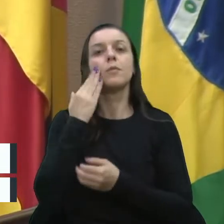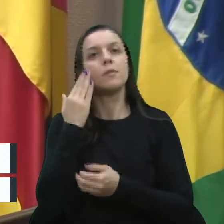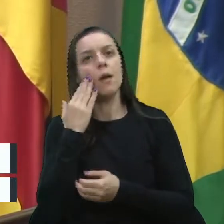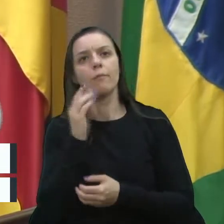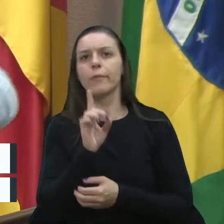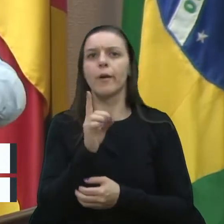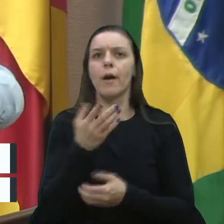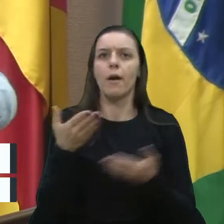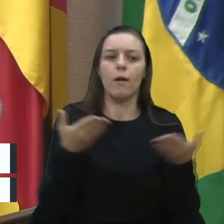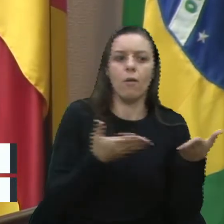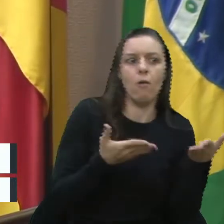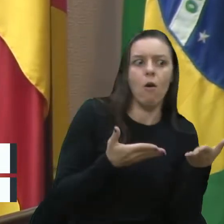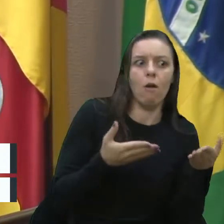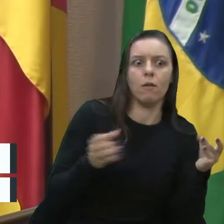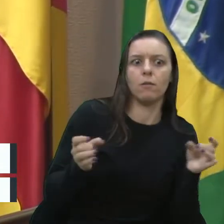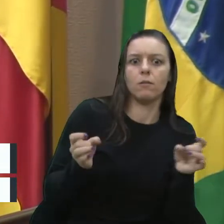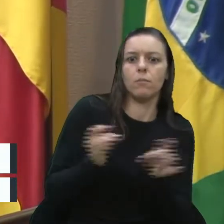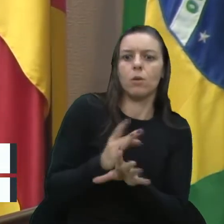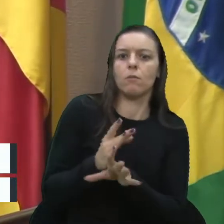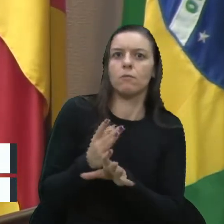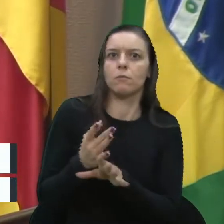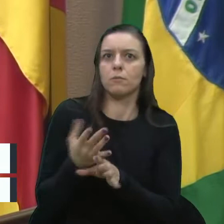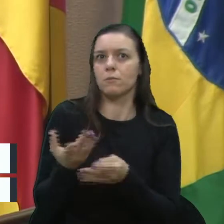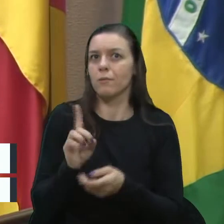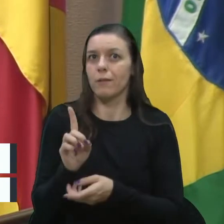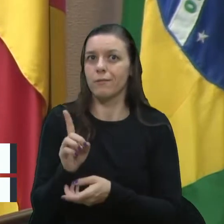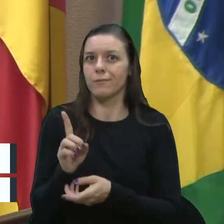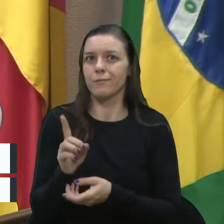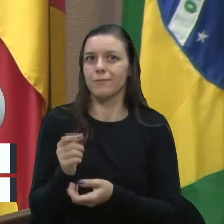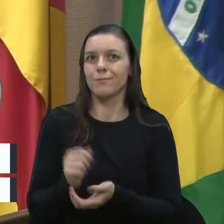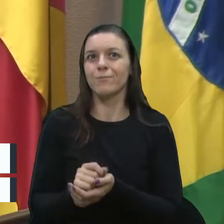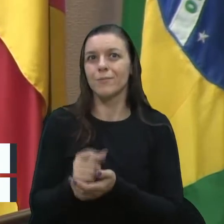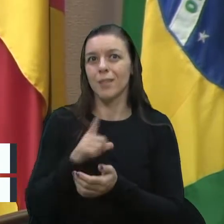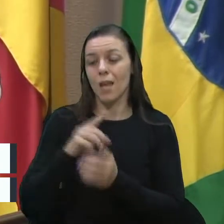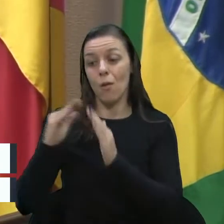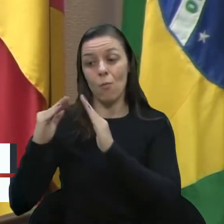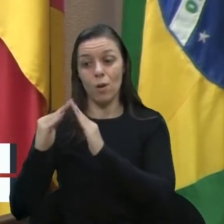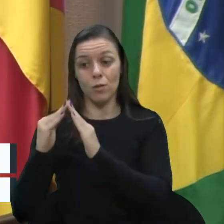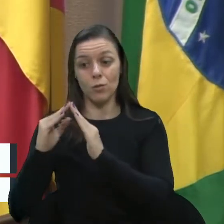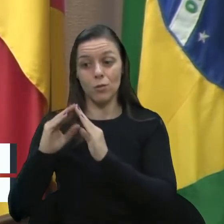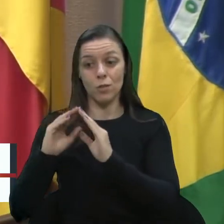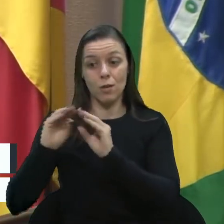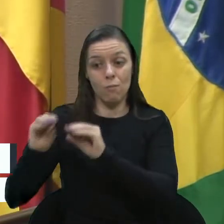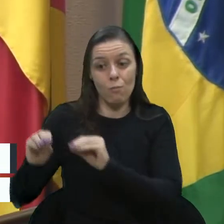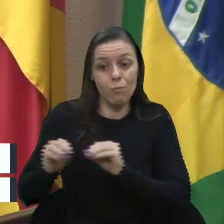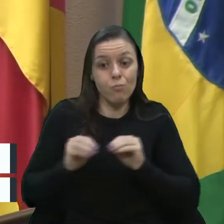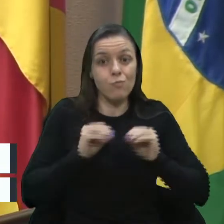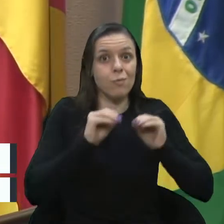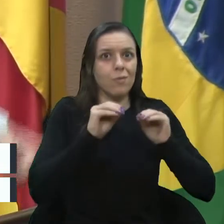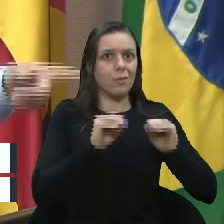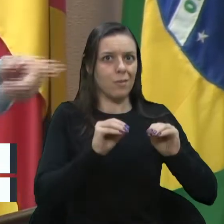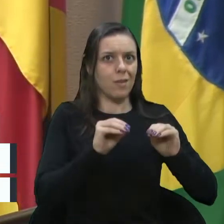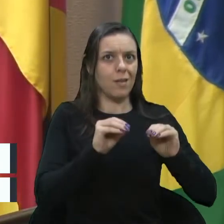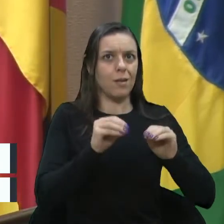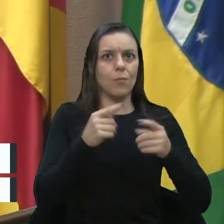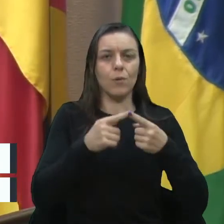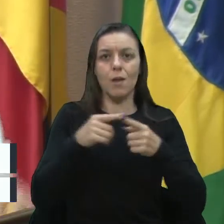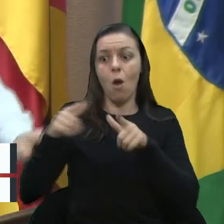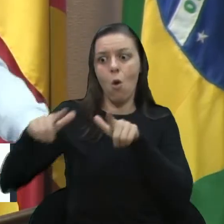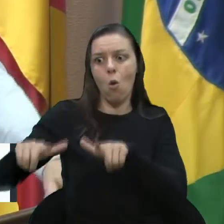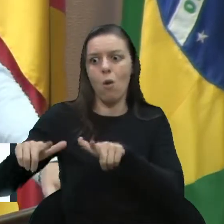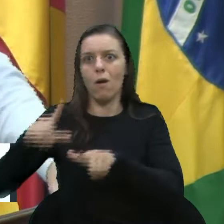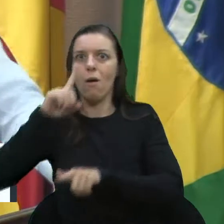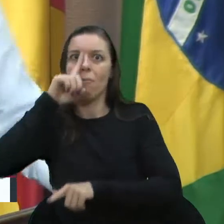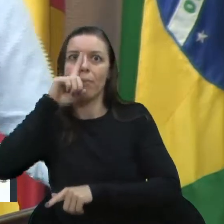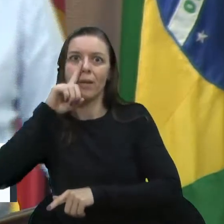do dia para a noite, mas de tirarem moradias que se colocarem em situações como essa de risco. O vereador D'Ambrosio